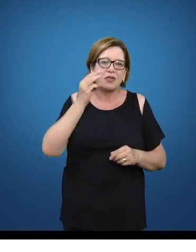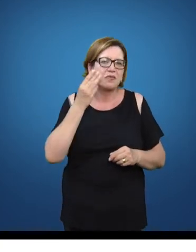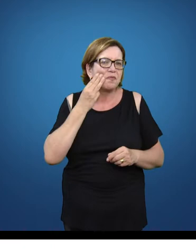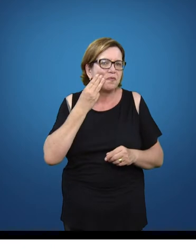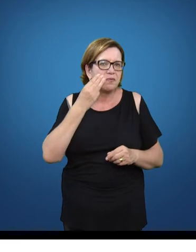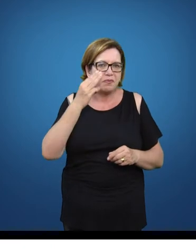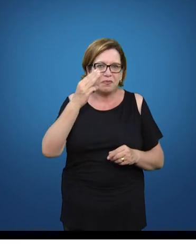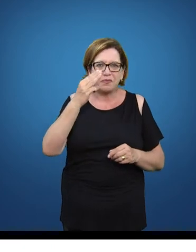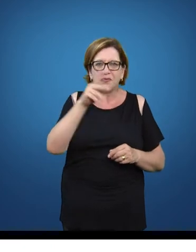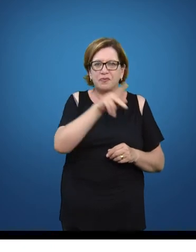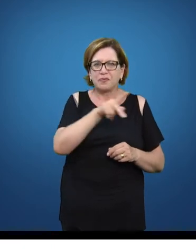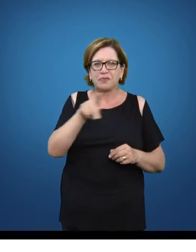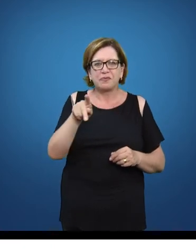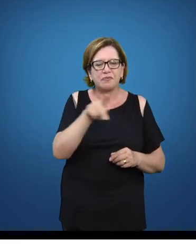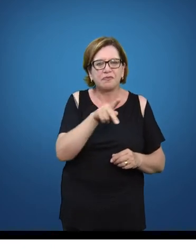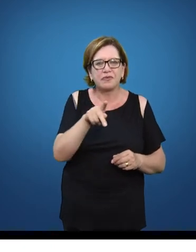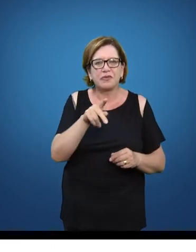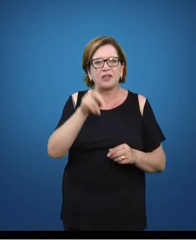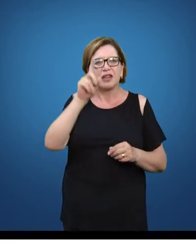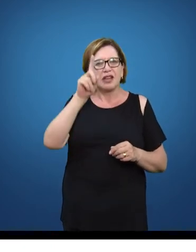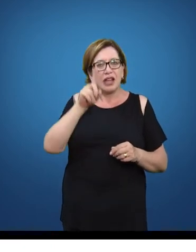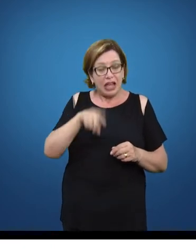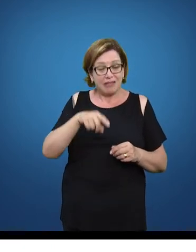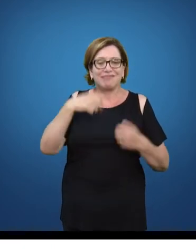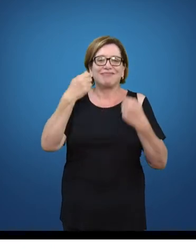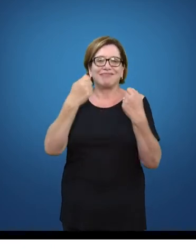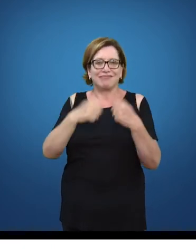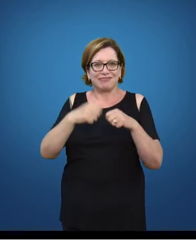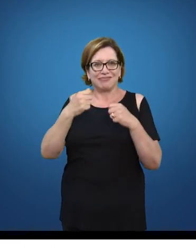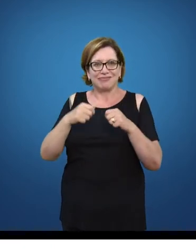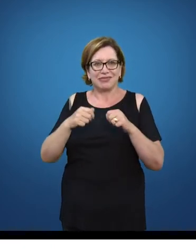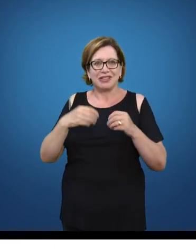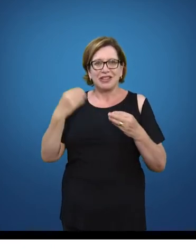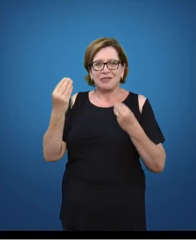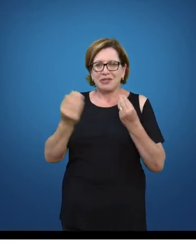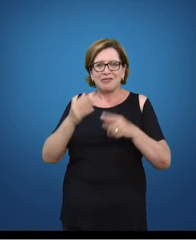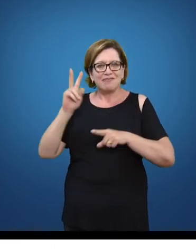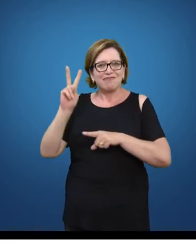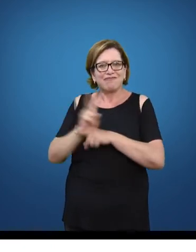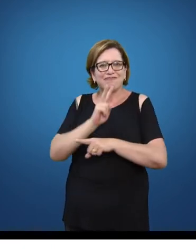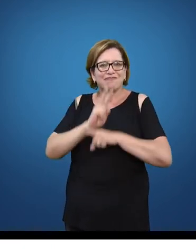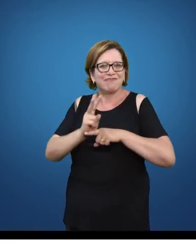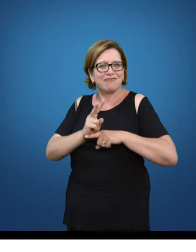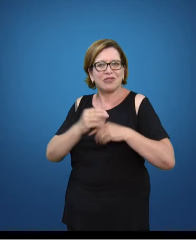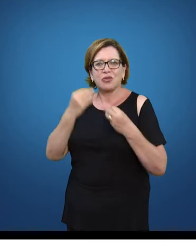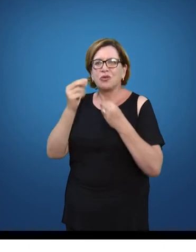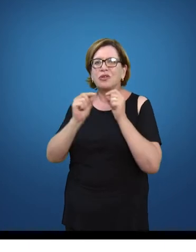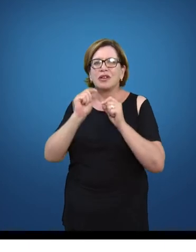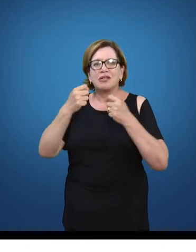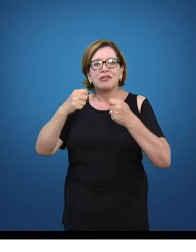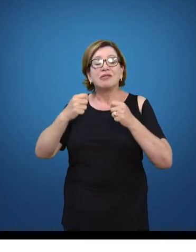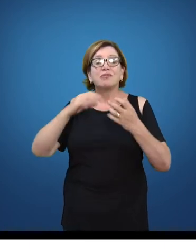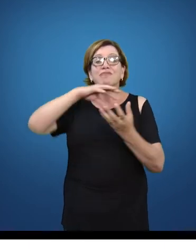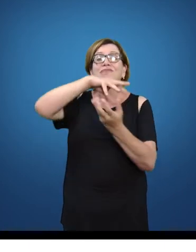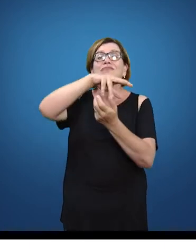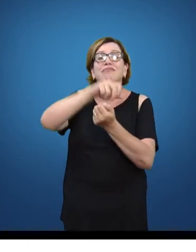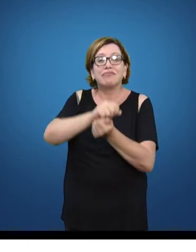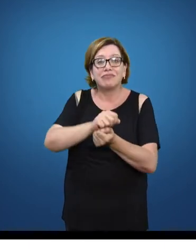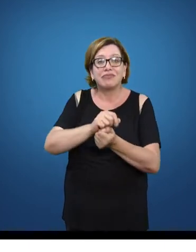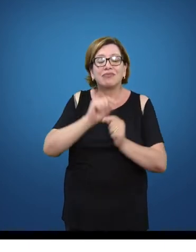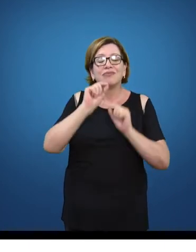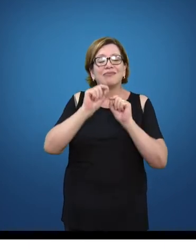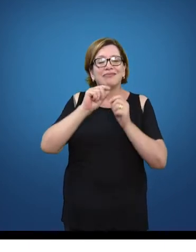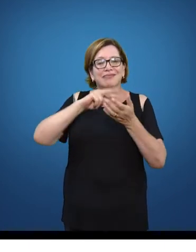de professores são necessários para atender à demanda mundial ou